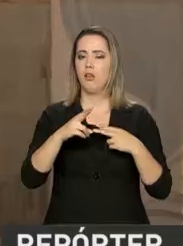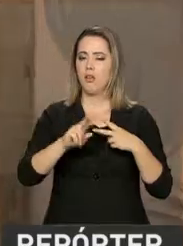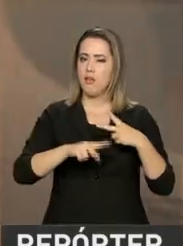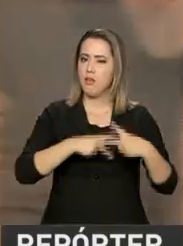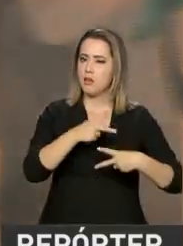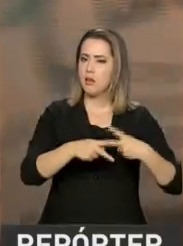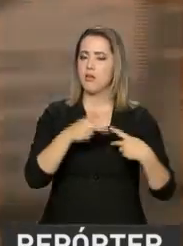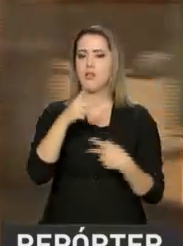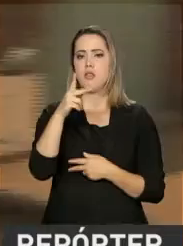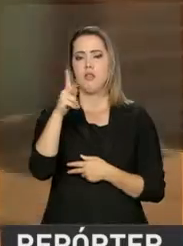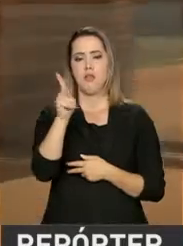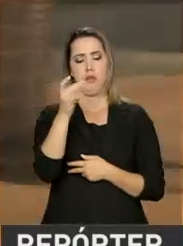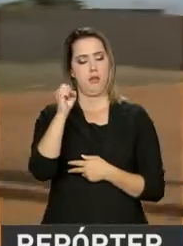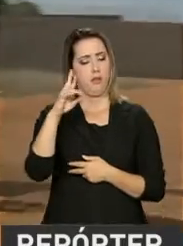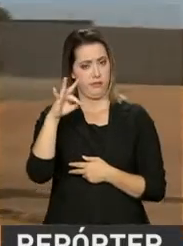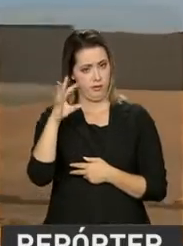as futuras